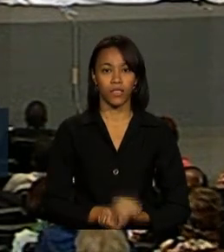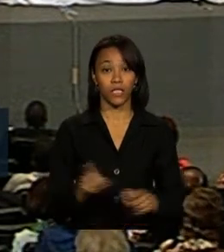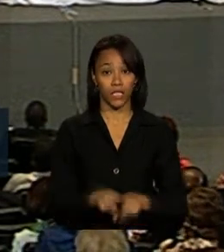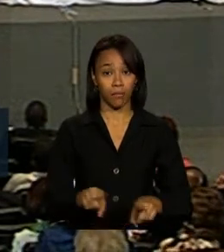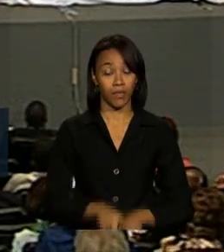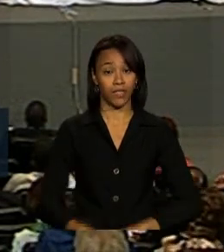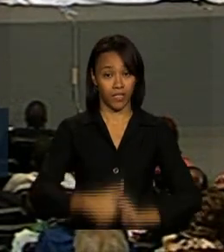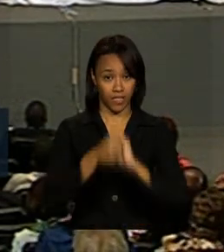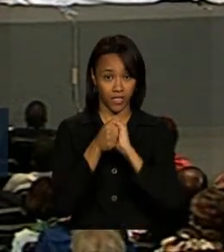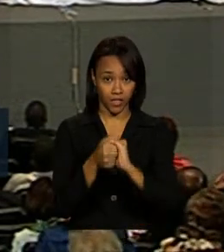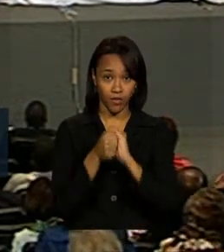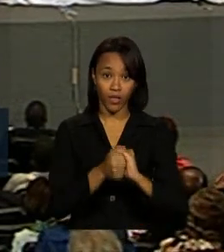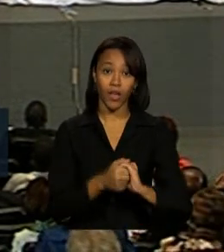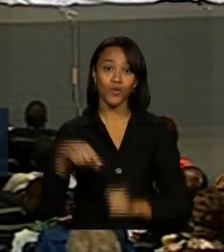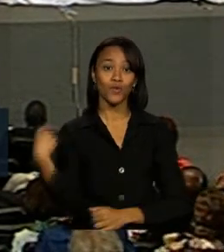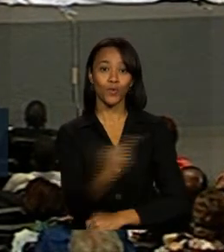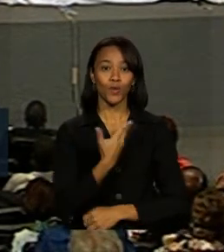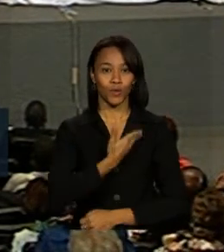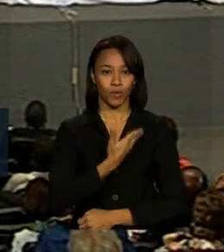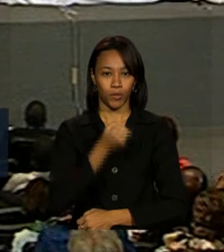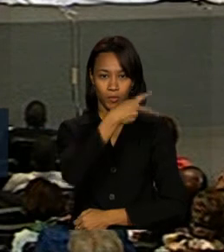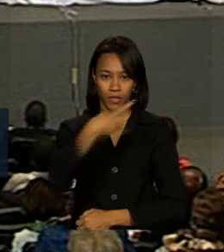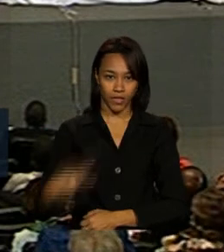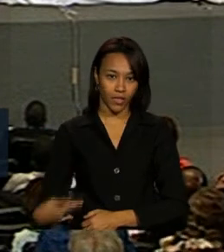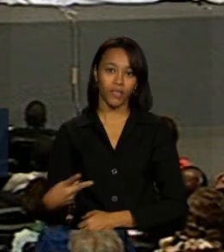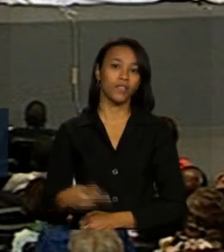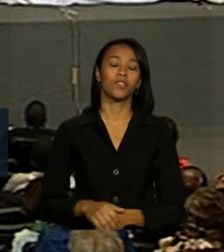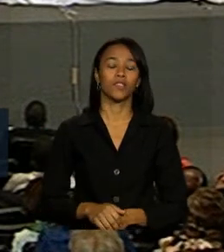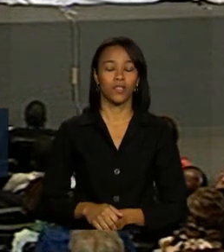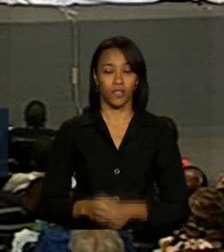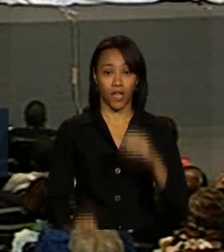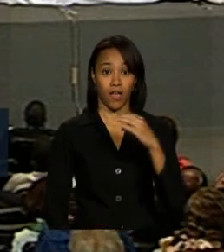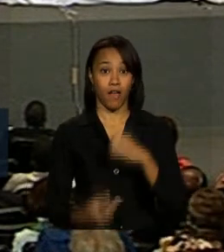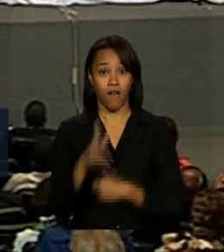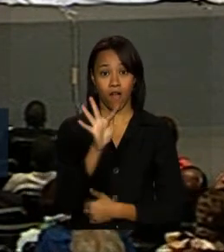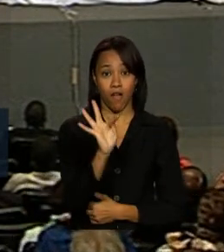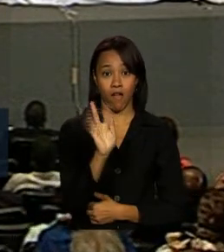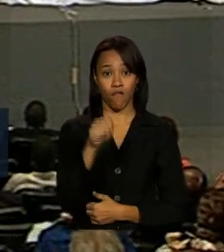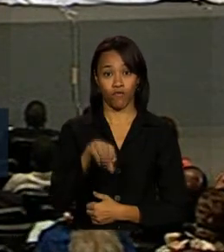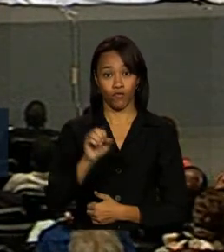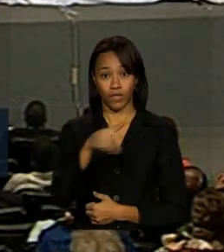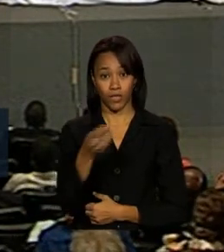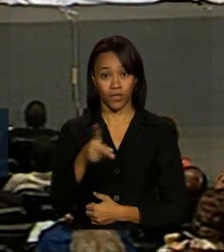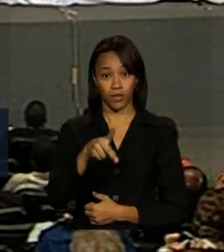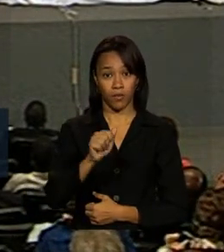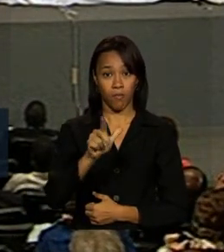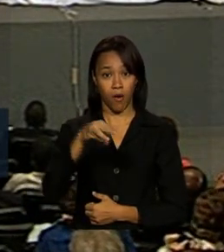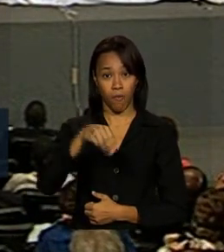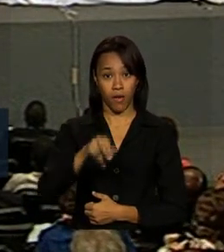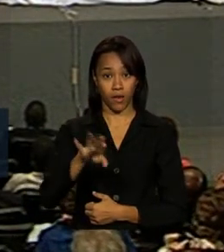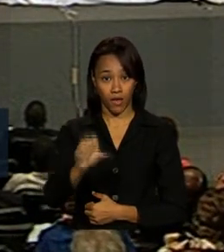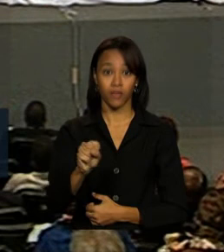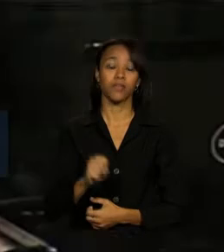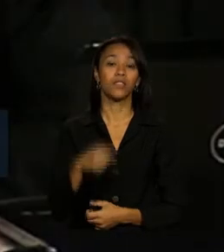também nosso amigo, o presidente da Fundação Palmares, nosso amigo, o embaixador Paulo